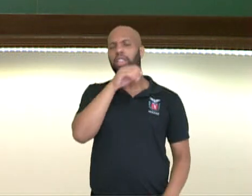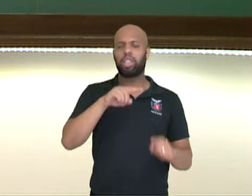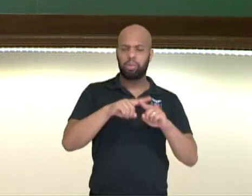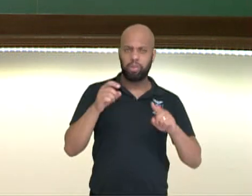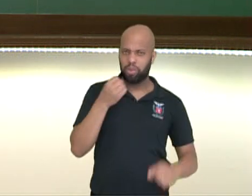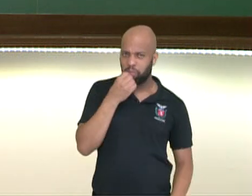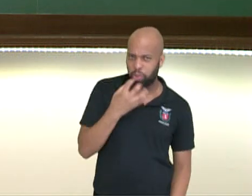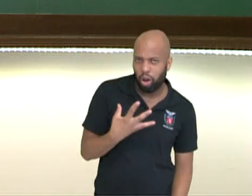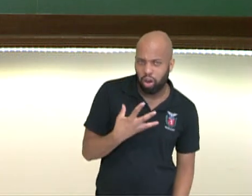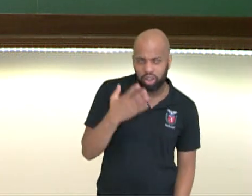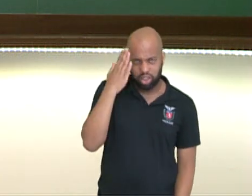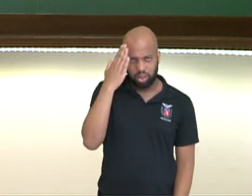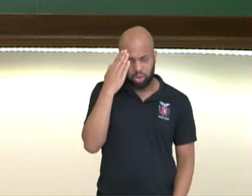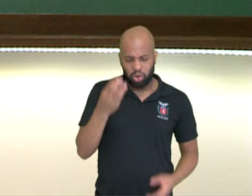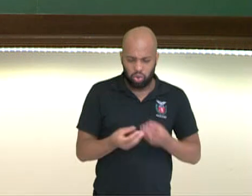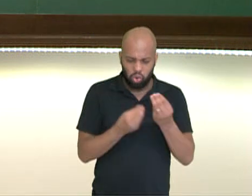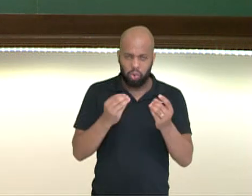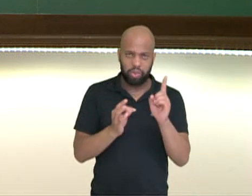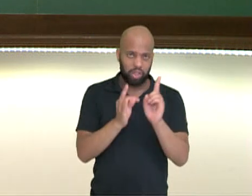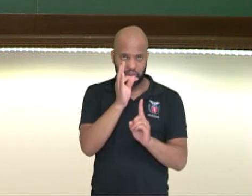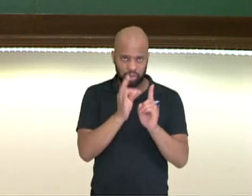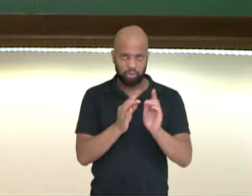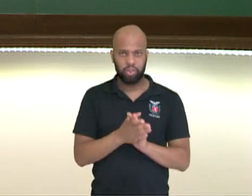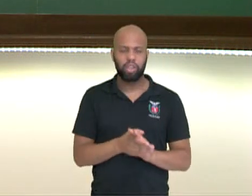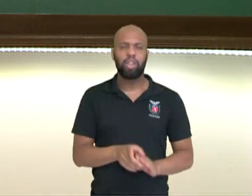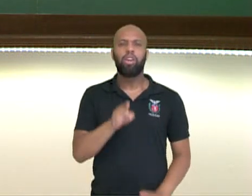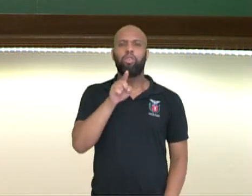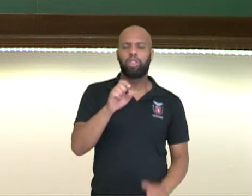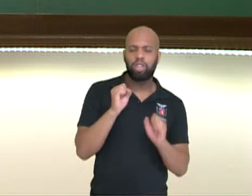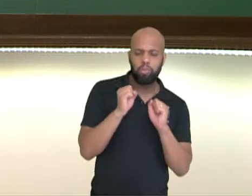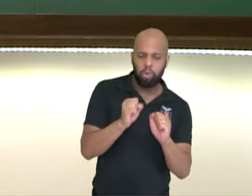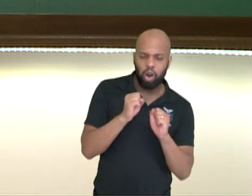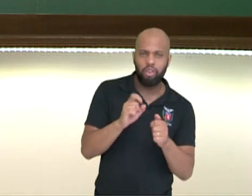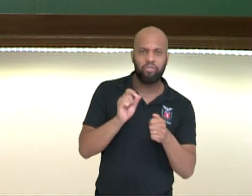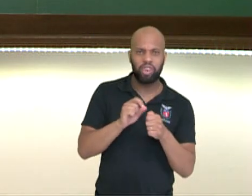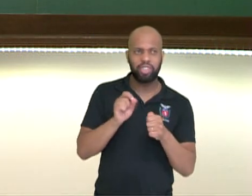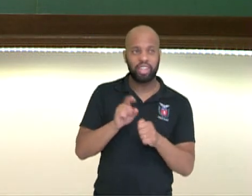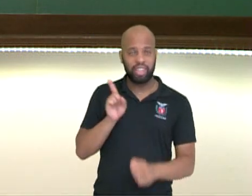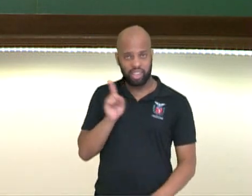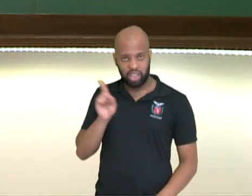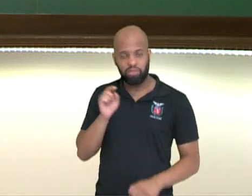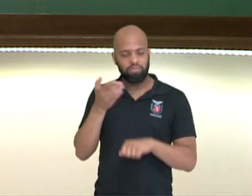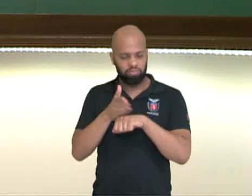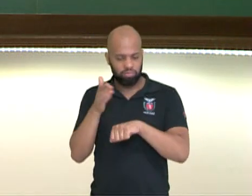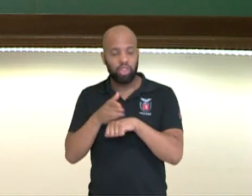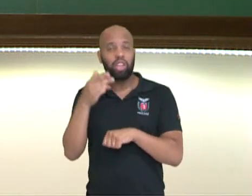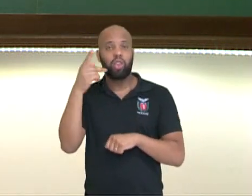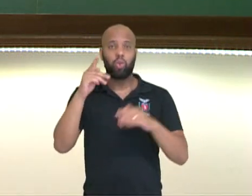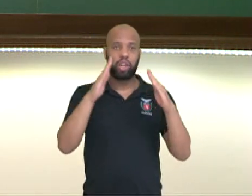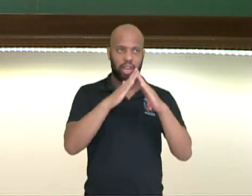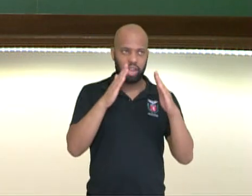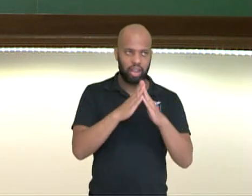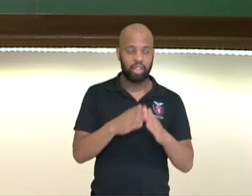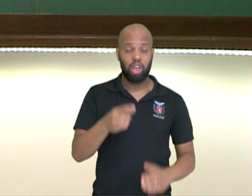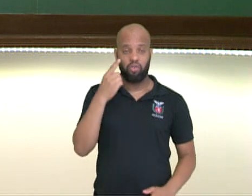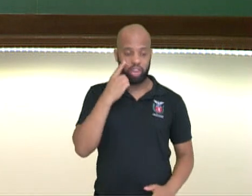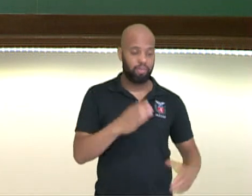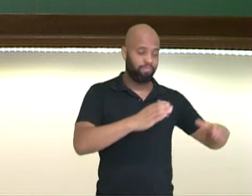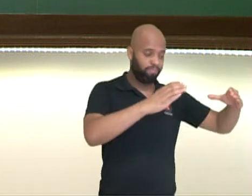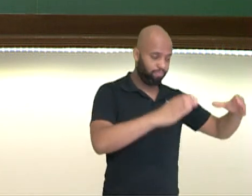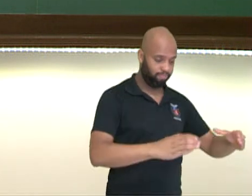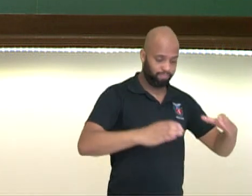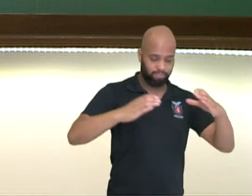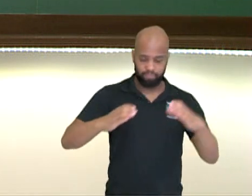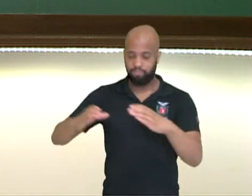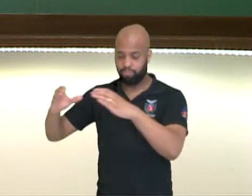para ter ideia da temperatura? Você pode fazer essa atividade na sua casa. Pega 3 bacias de água, 3